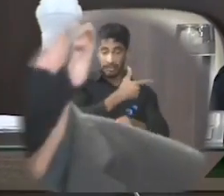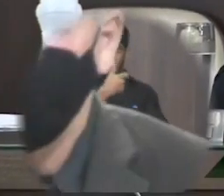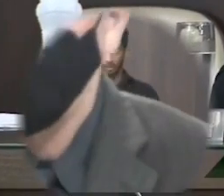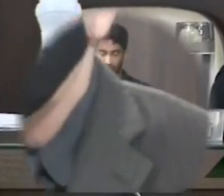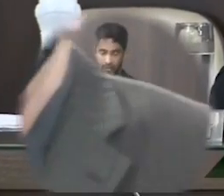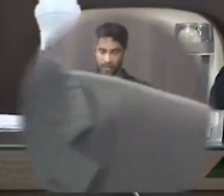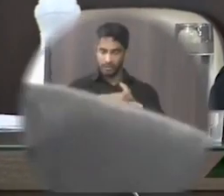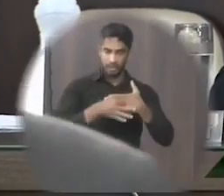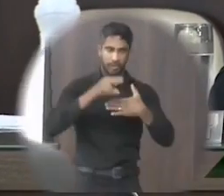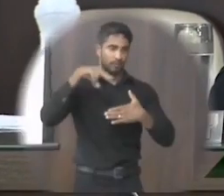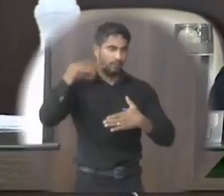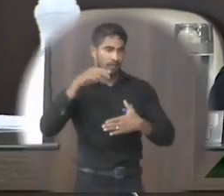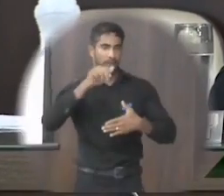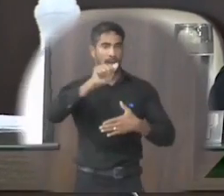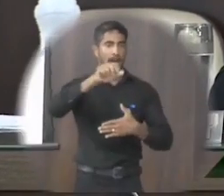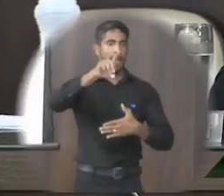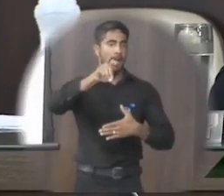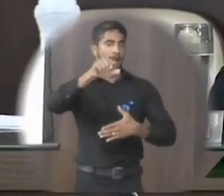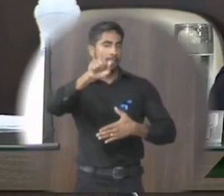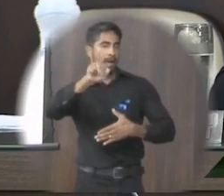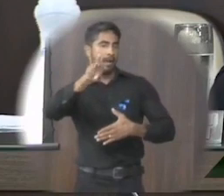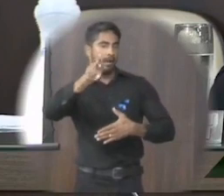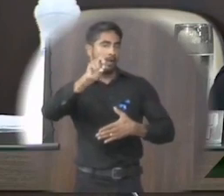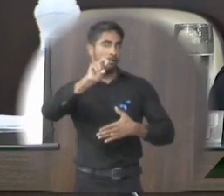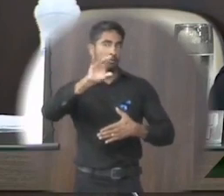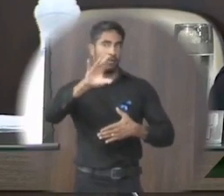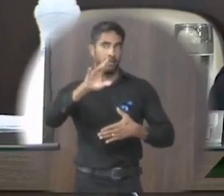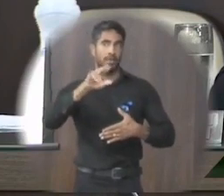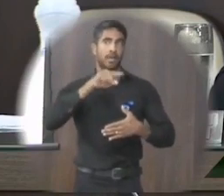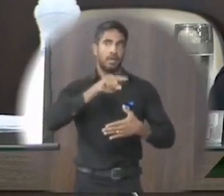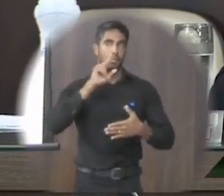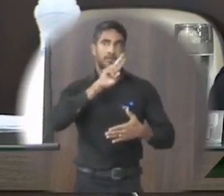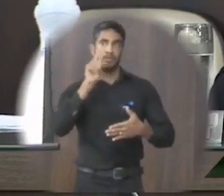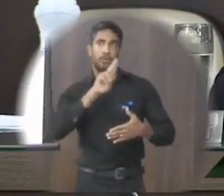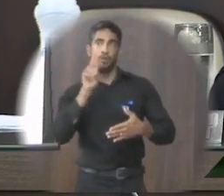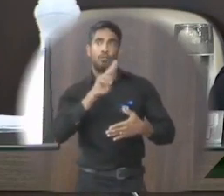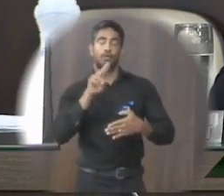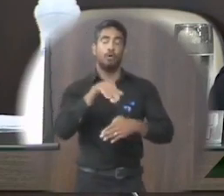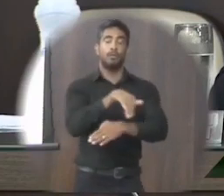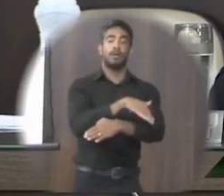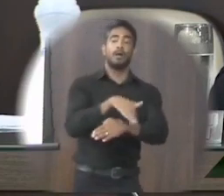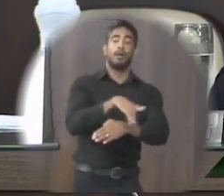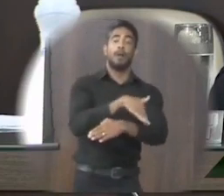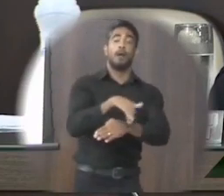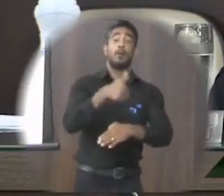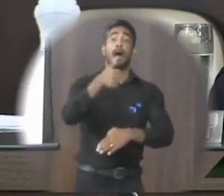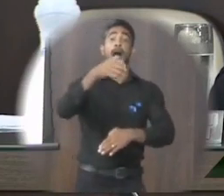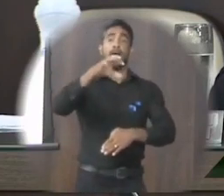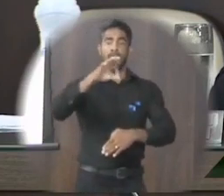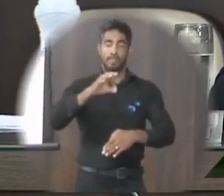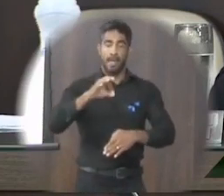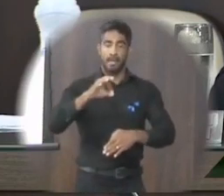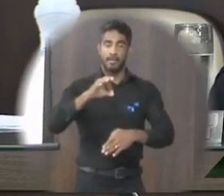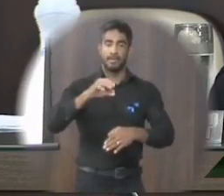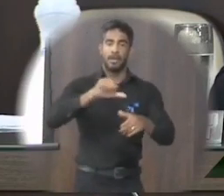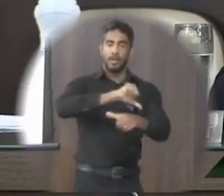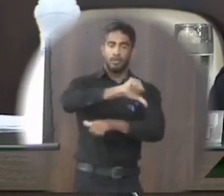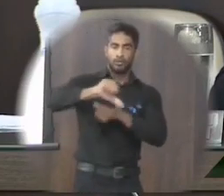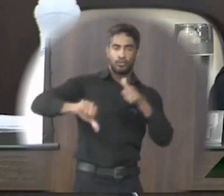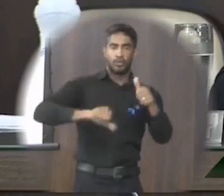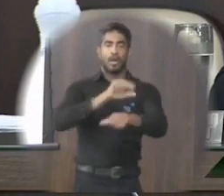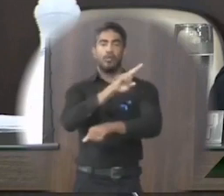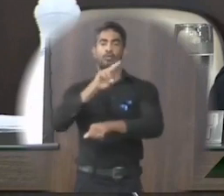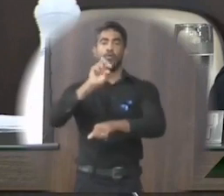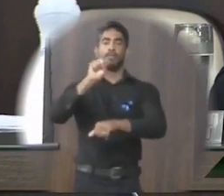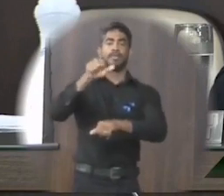autoria do vereador Adauri Soares Cordeiro, a proposição em tela visa dar denominação à Rua 10, no bairro Cerâmica, de Rua